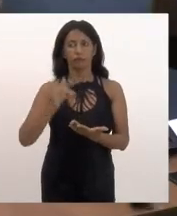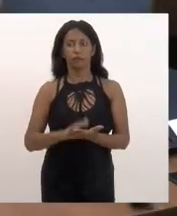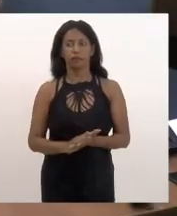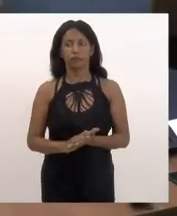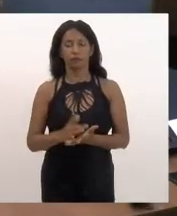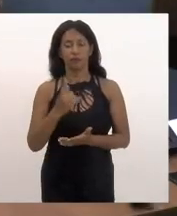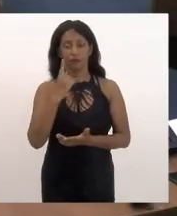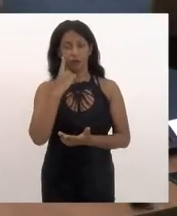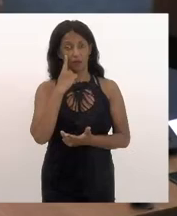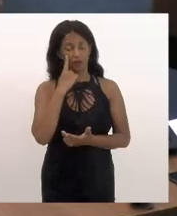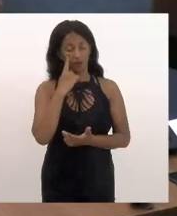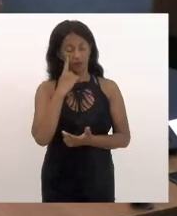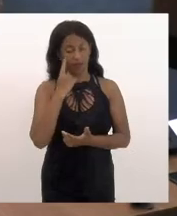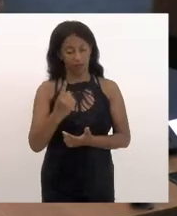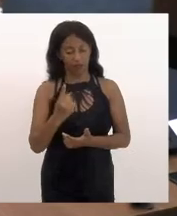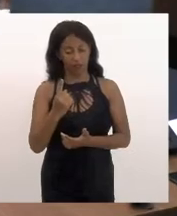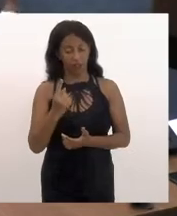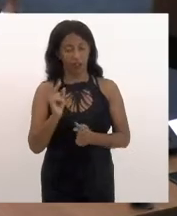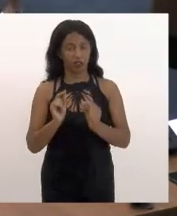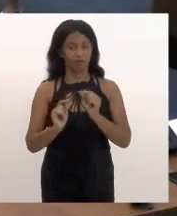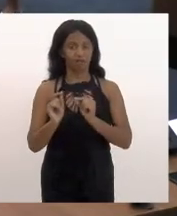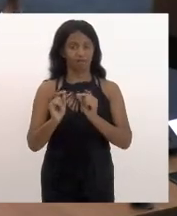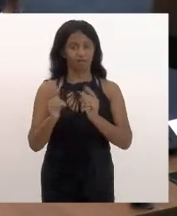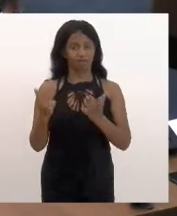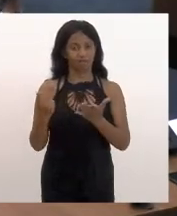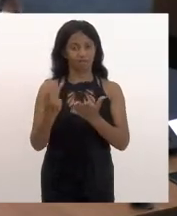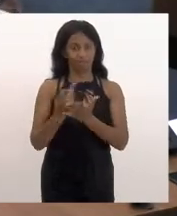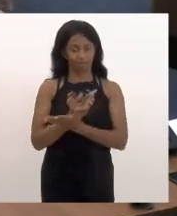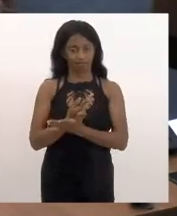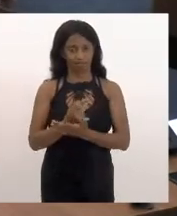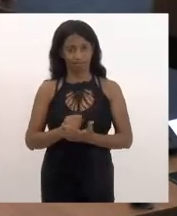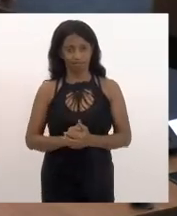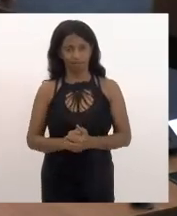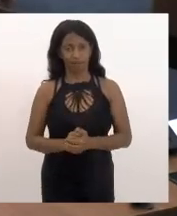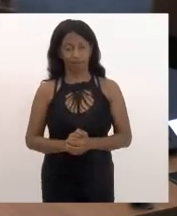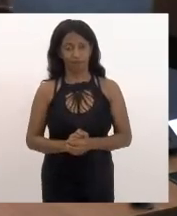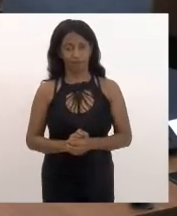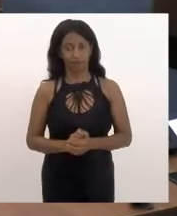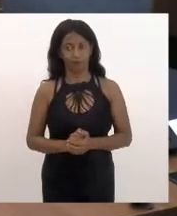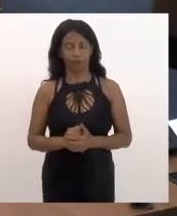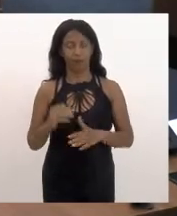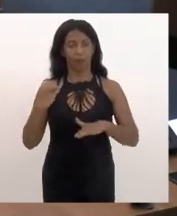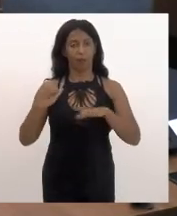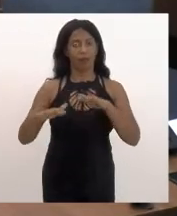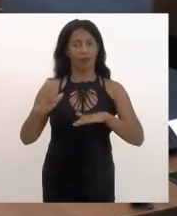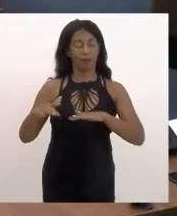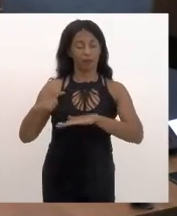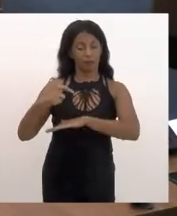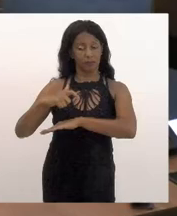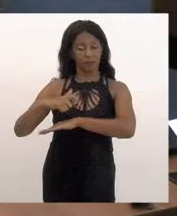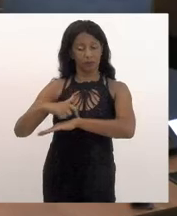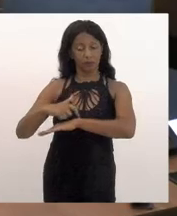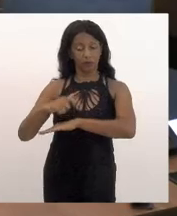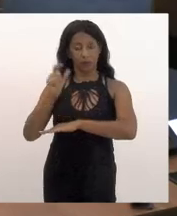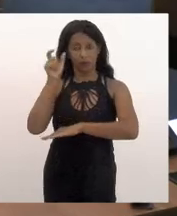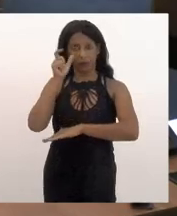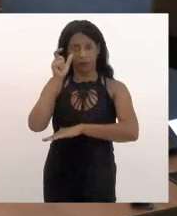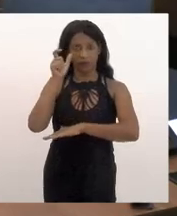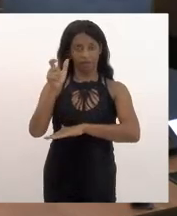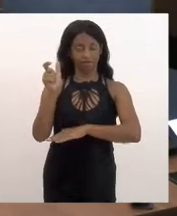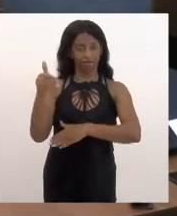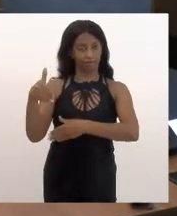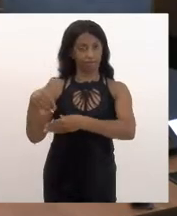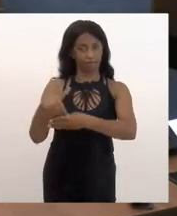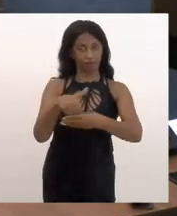a oposição não obstaculou, apesar do momento ser interessante de